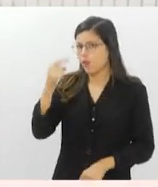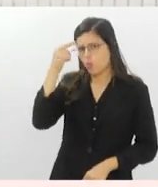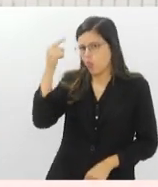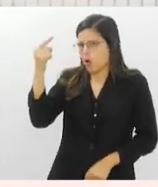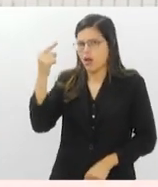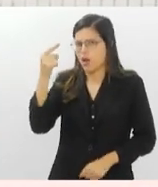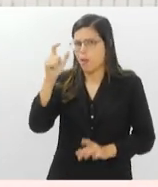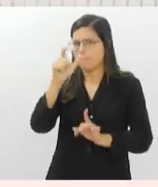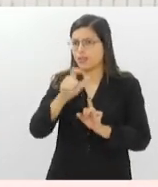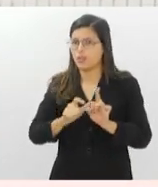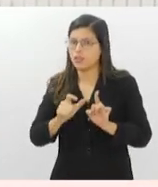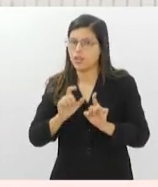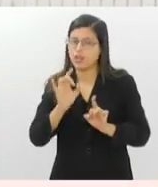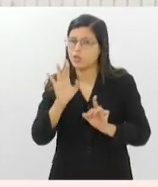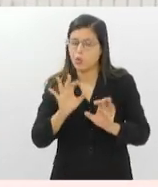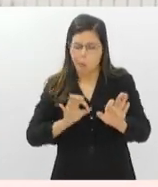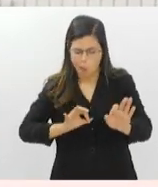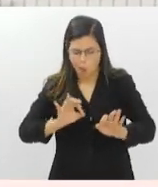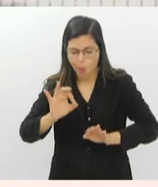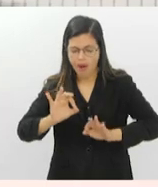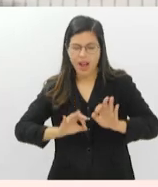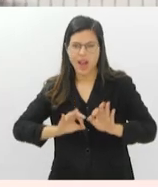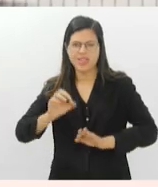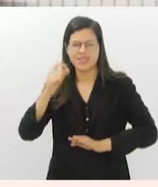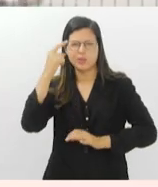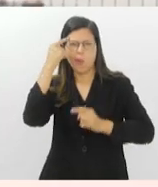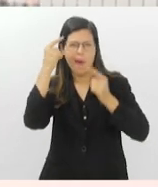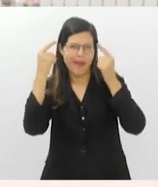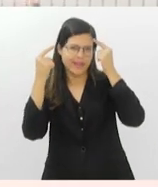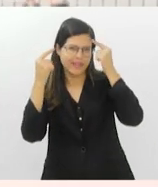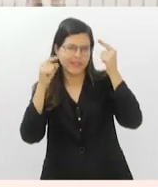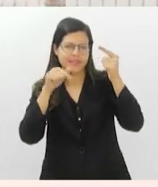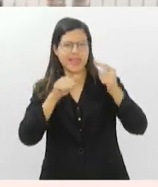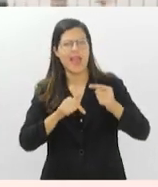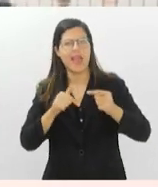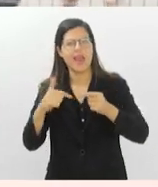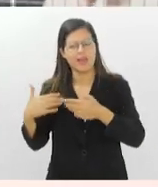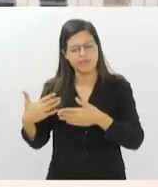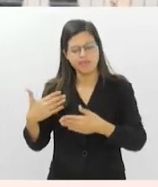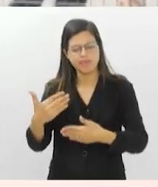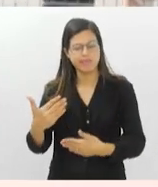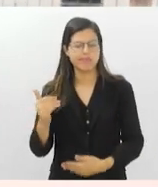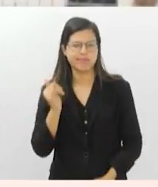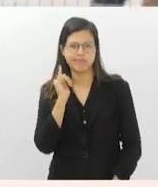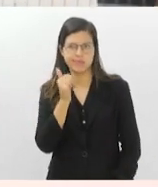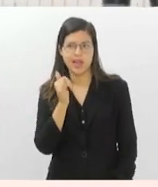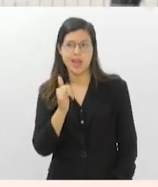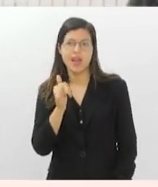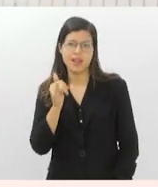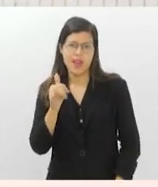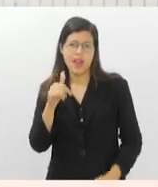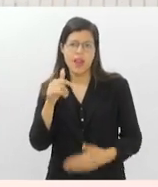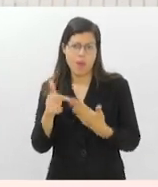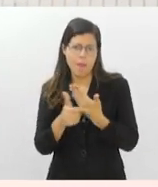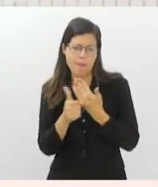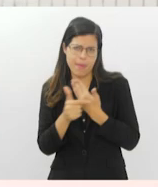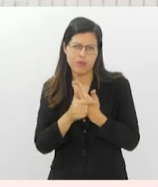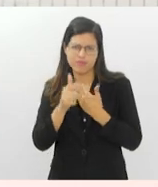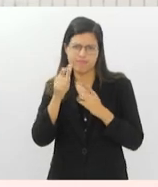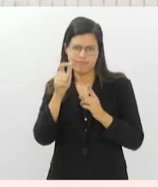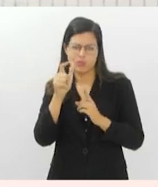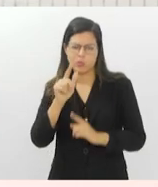que ele fez foi organizar aquelas ideias, dar uma forma, um fluxo narrativo, que é o que o ghostwriter faz, né? Então,